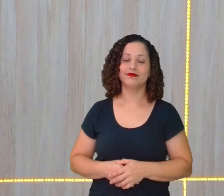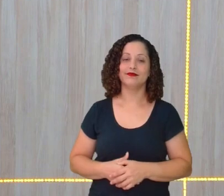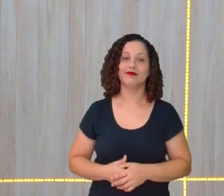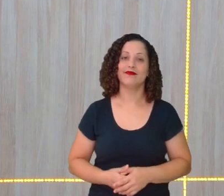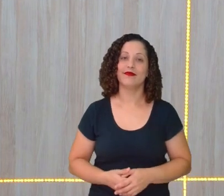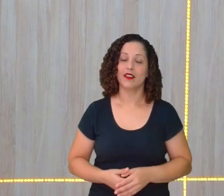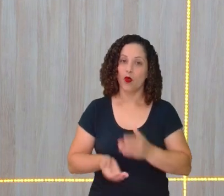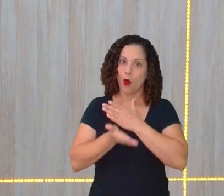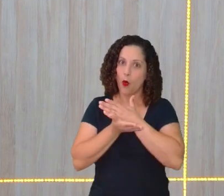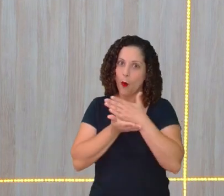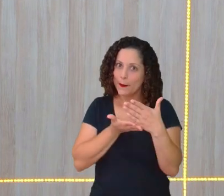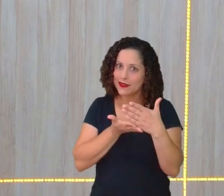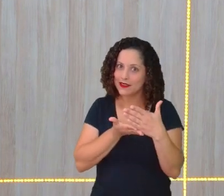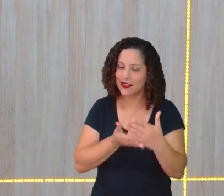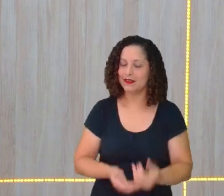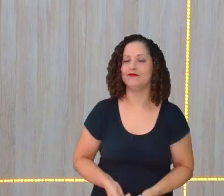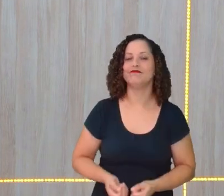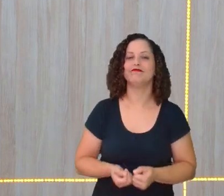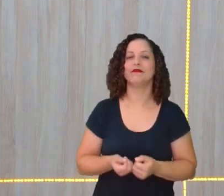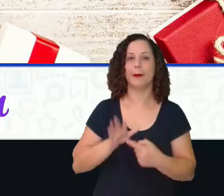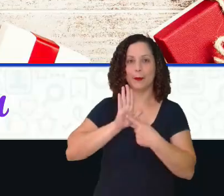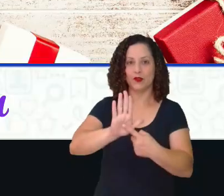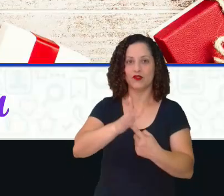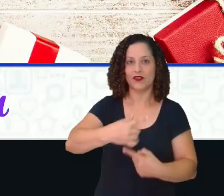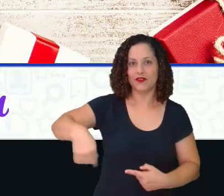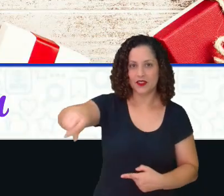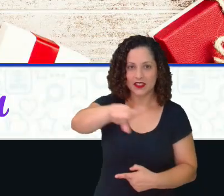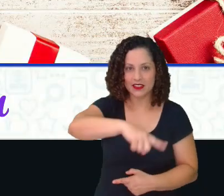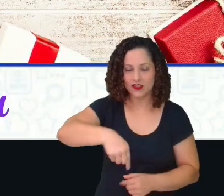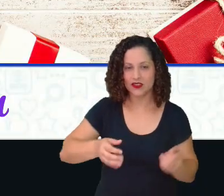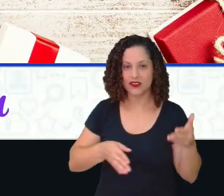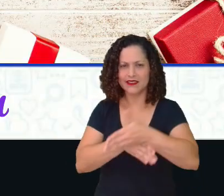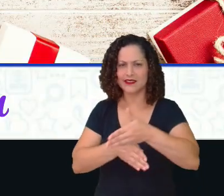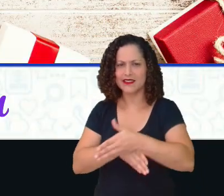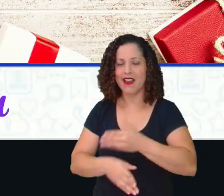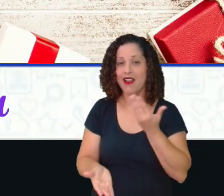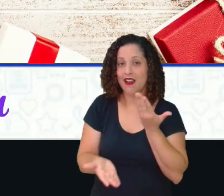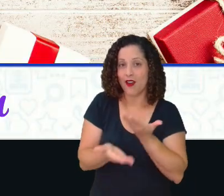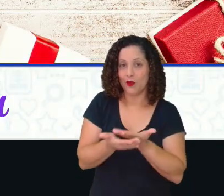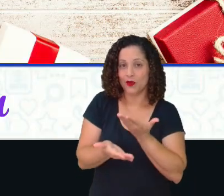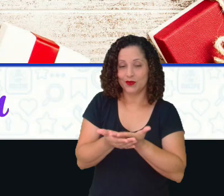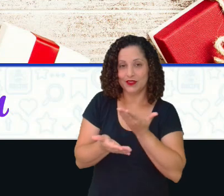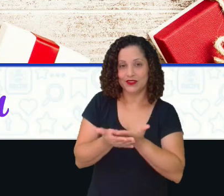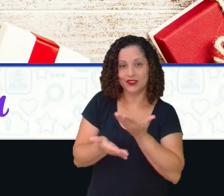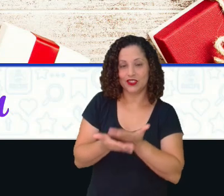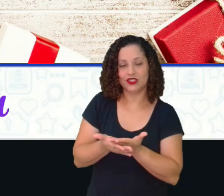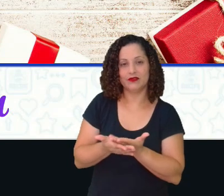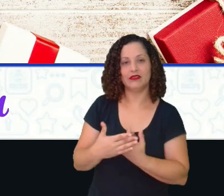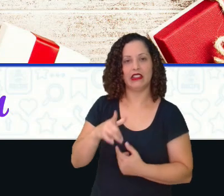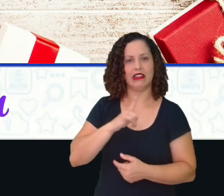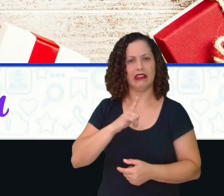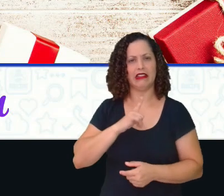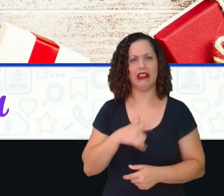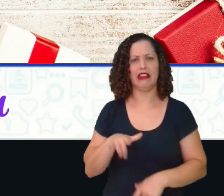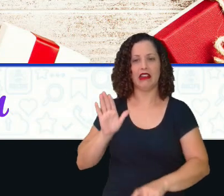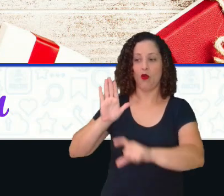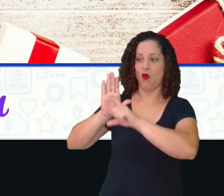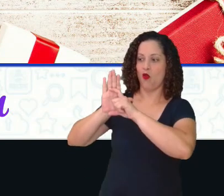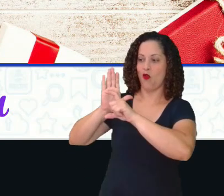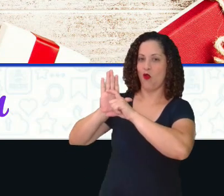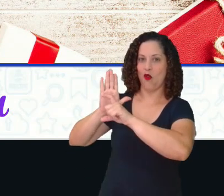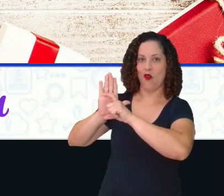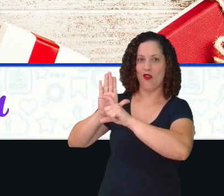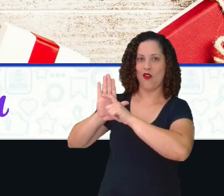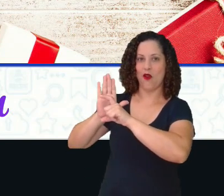Para começar, né, relembrando vocês, para vocês acessarem as nossas aulas, né, acessam pelo QR Code, o caminho mais